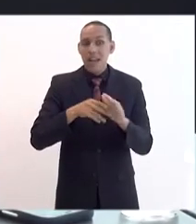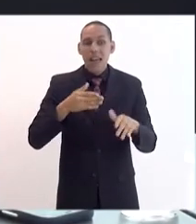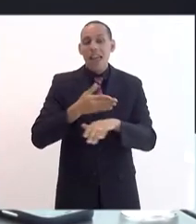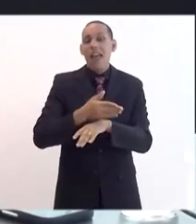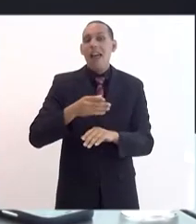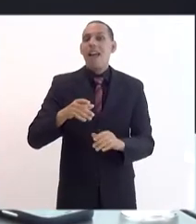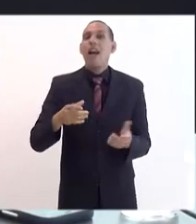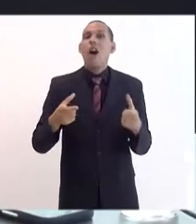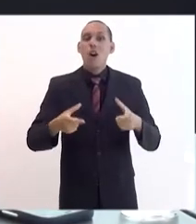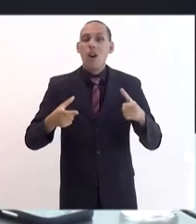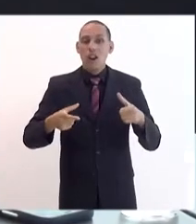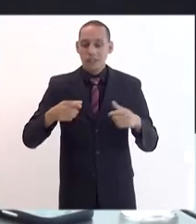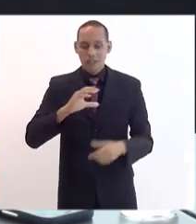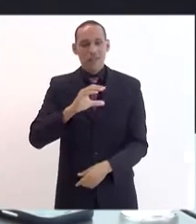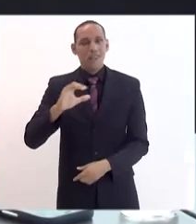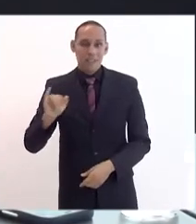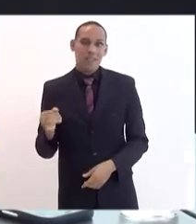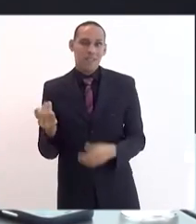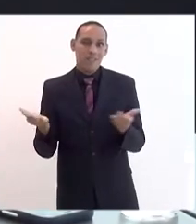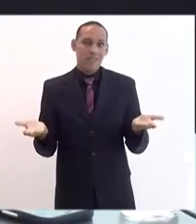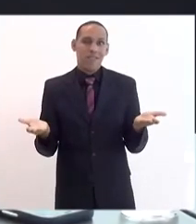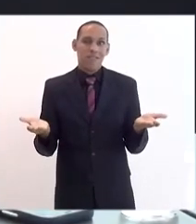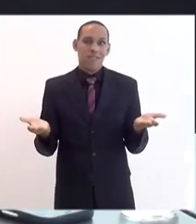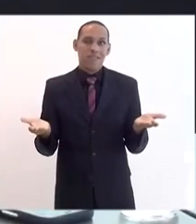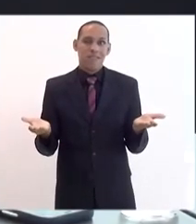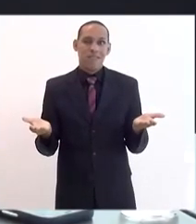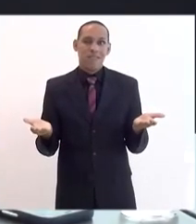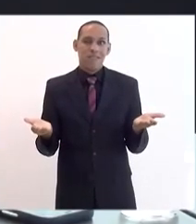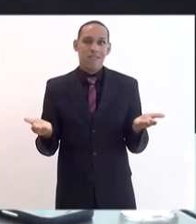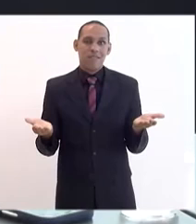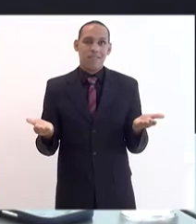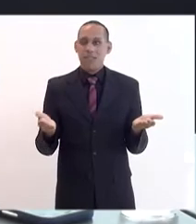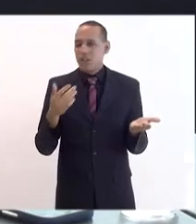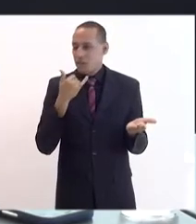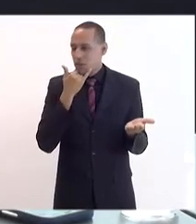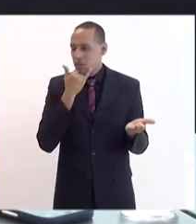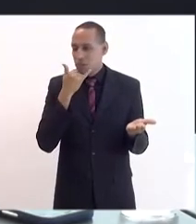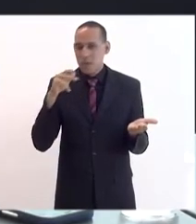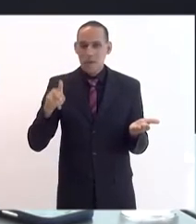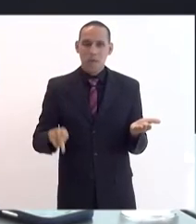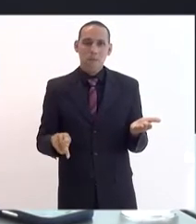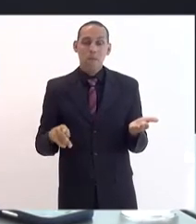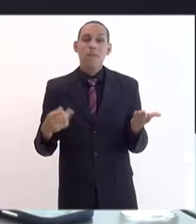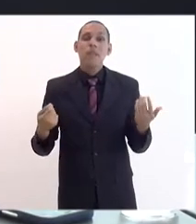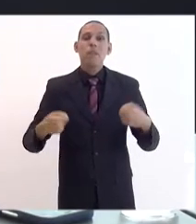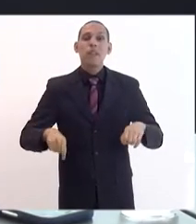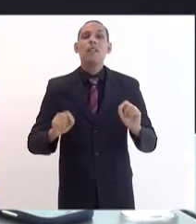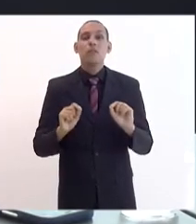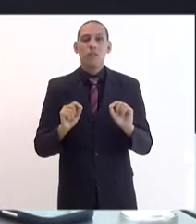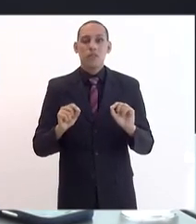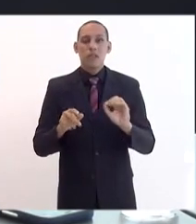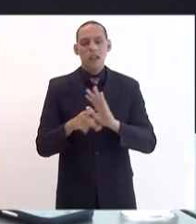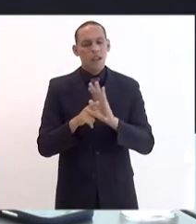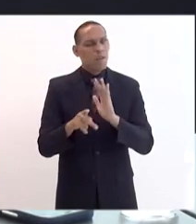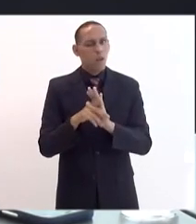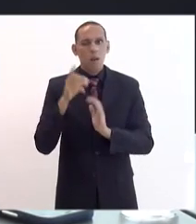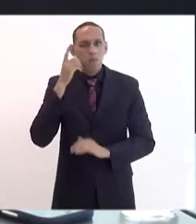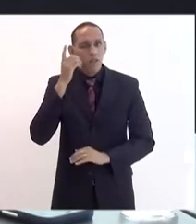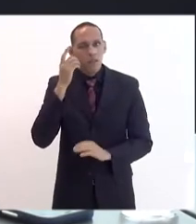ter. Ela deve fazer parte, desculpe, senhor presidente, da agenda do